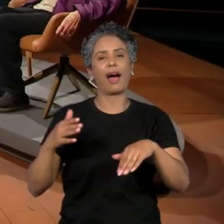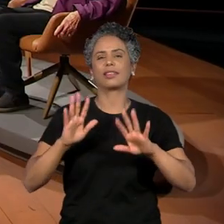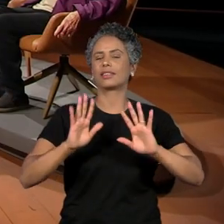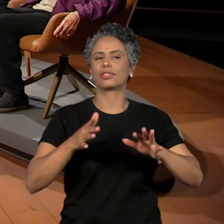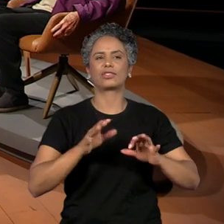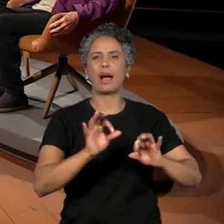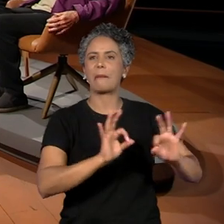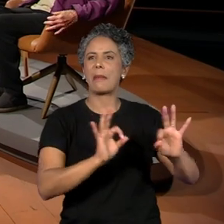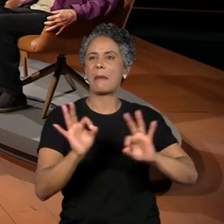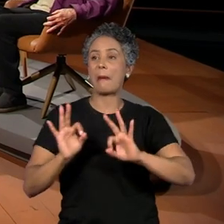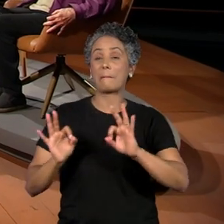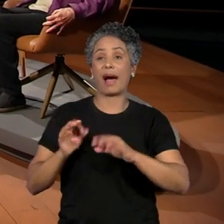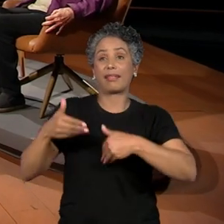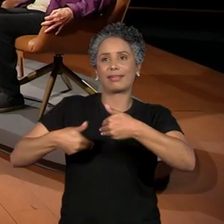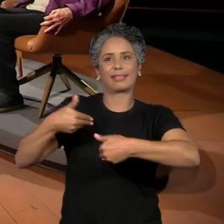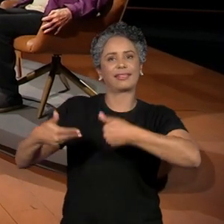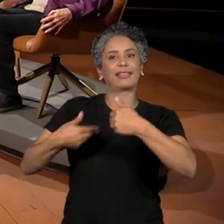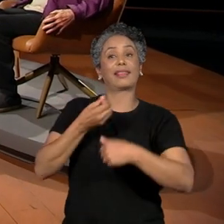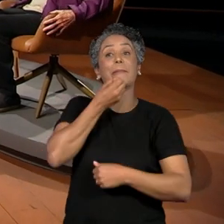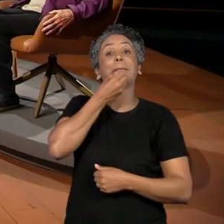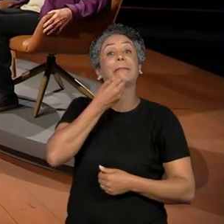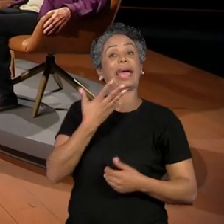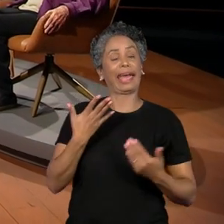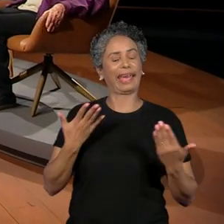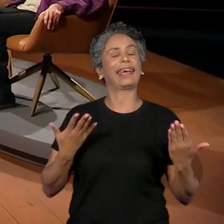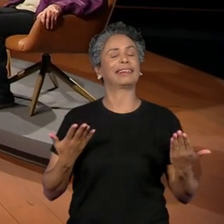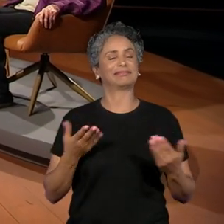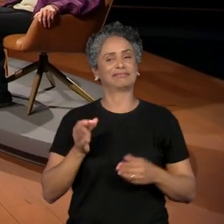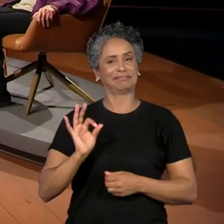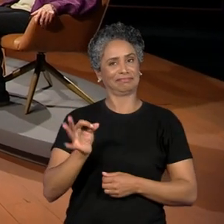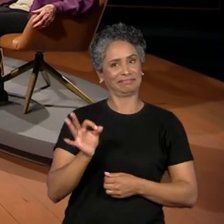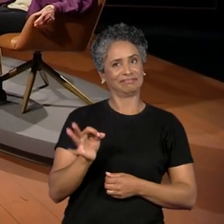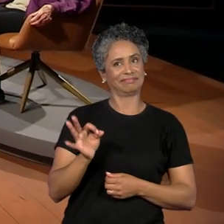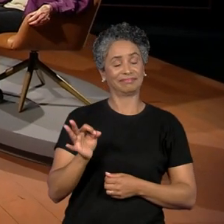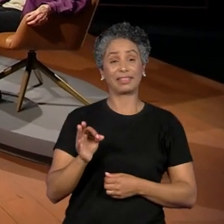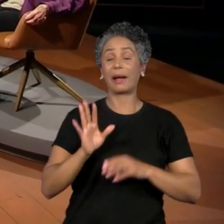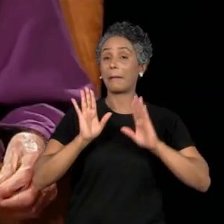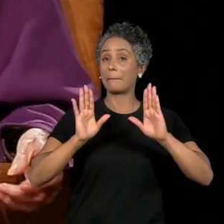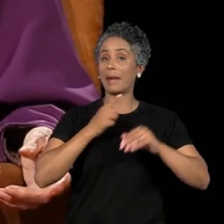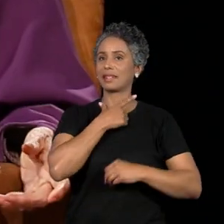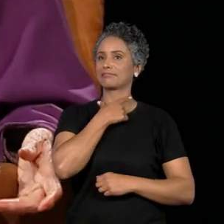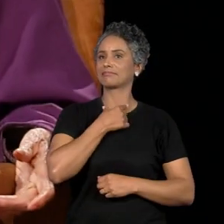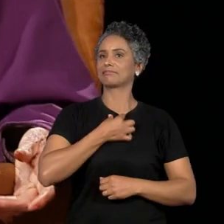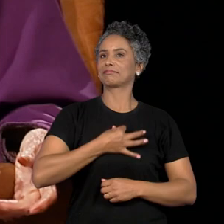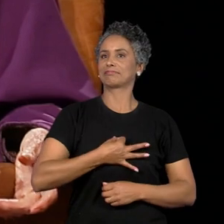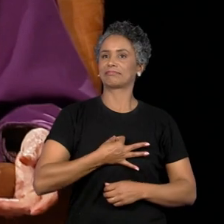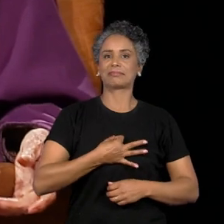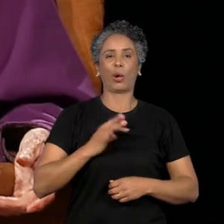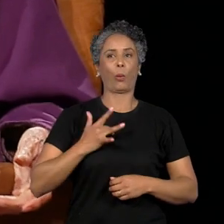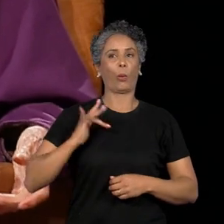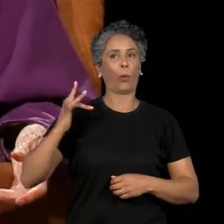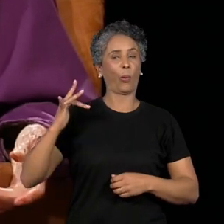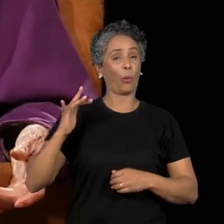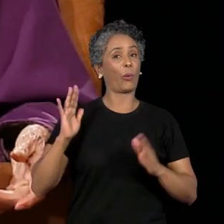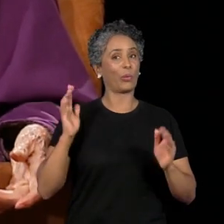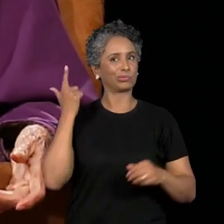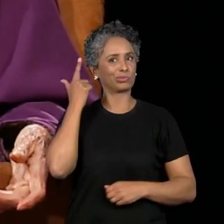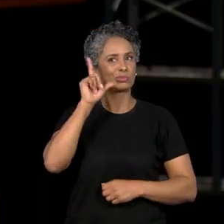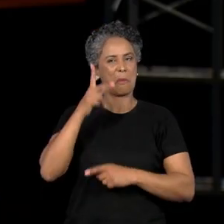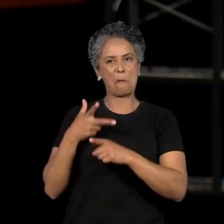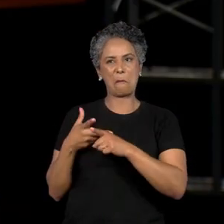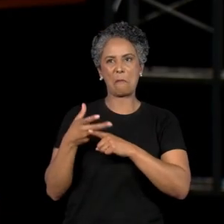os atletas que levavam a medalha de ouro para o clube eram tratados com pão de